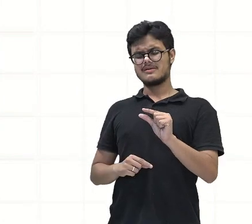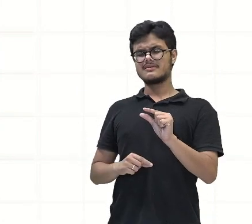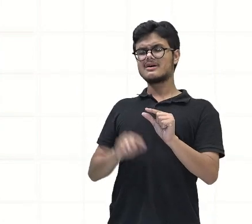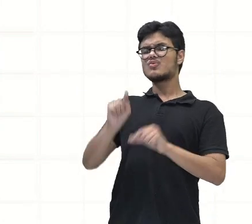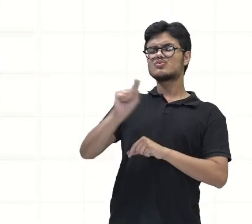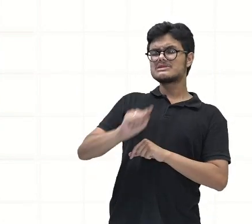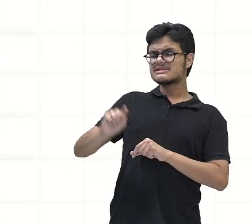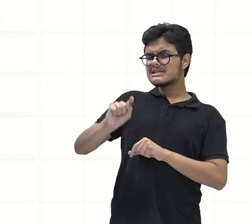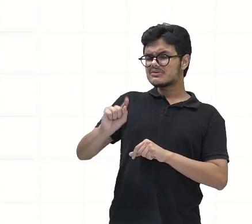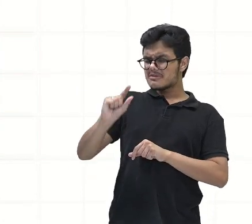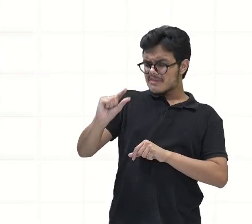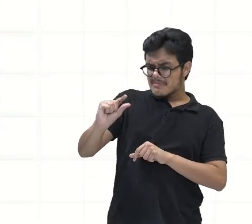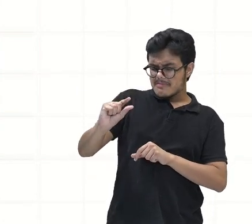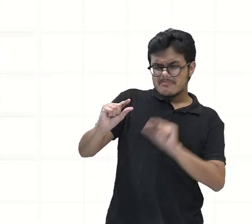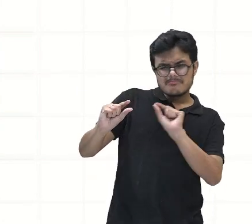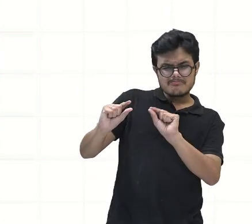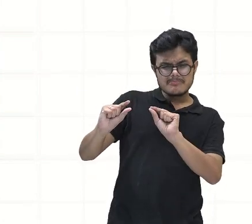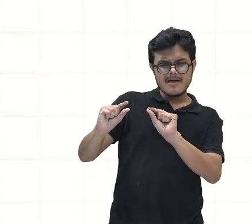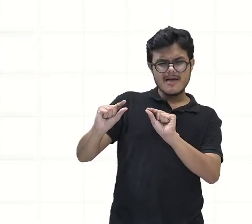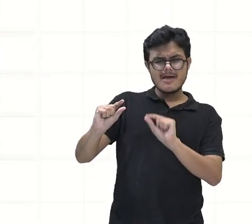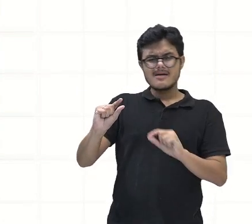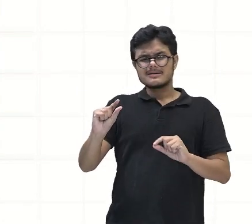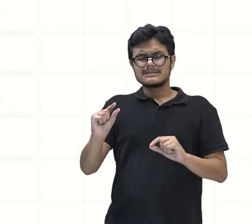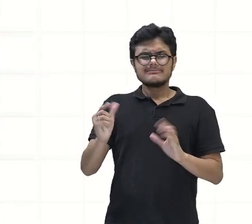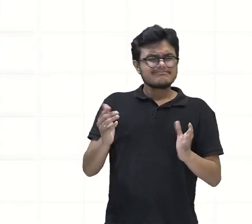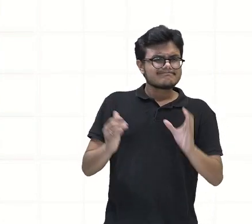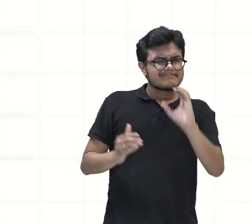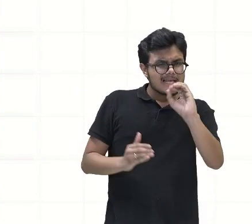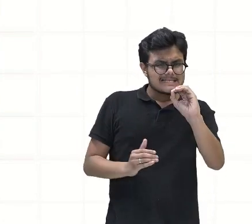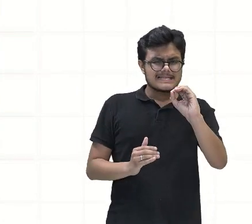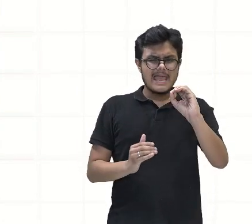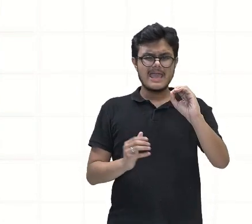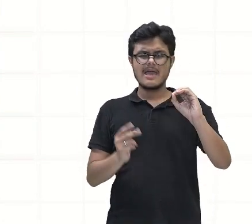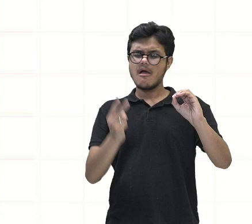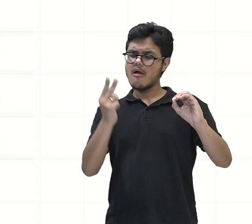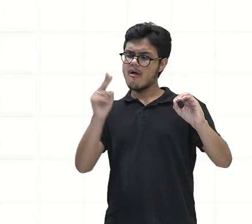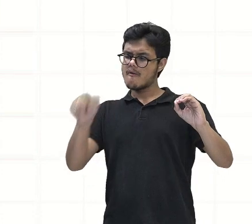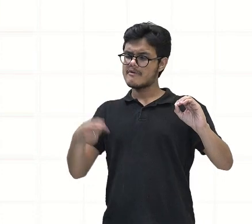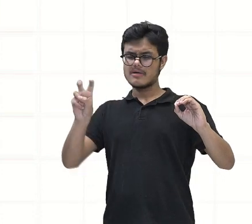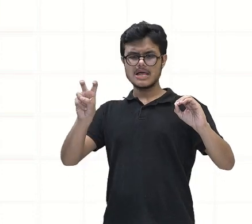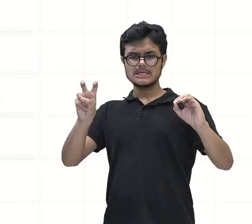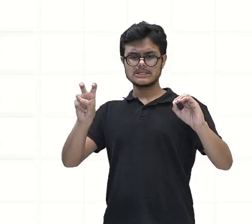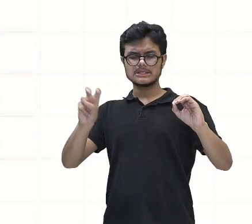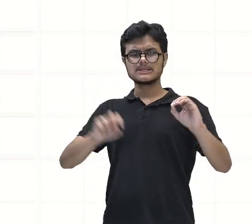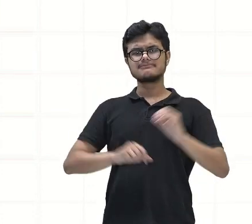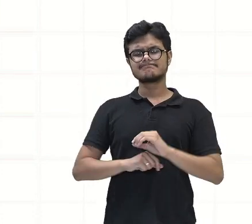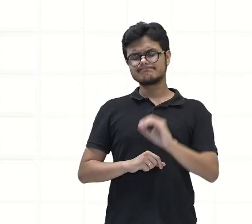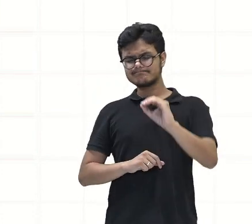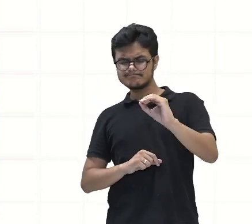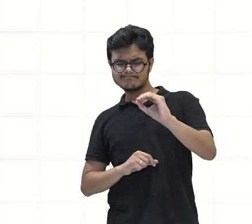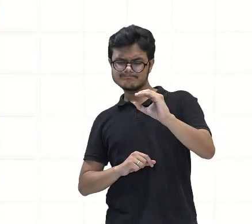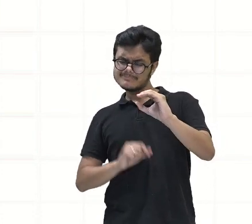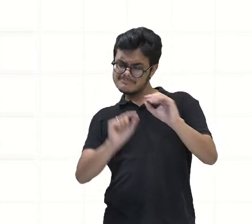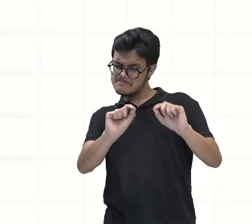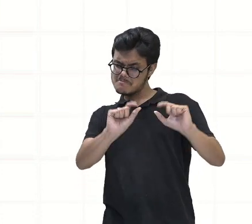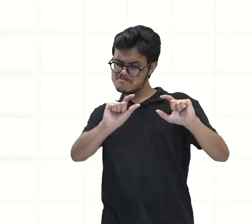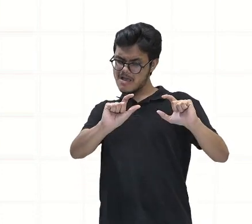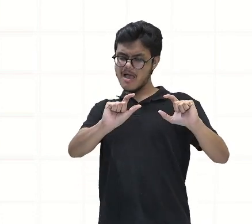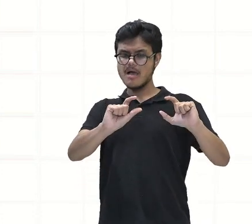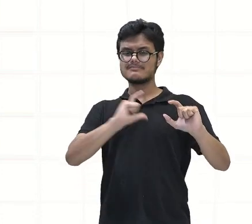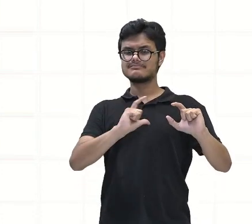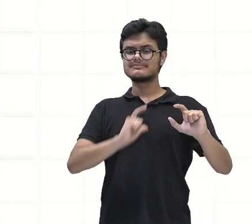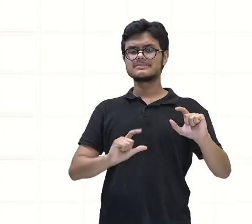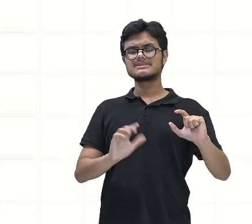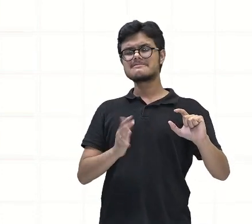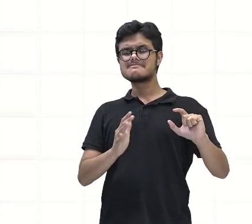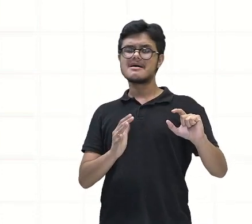que eh é uma área rigada que vai de zero a 2,5 o círculo médio ele vai indicar